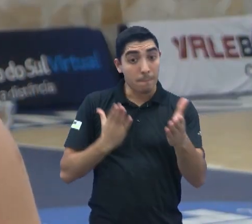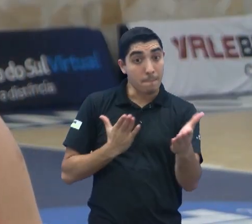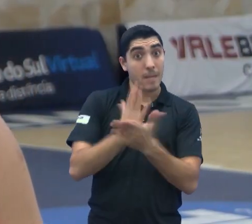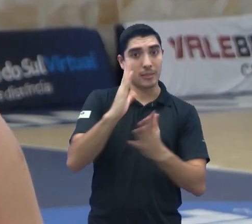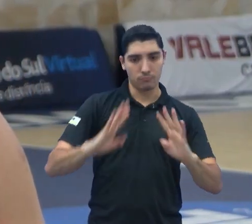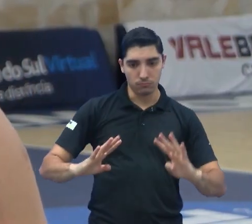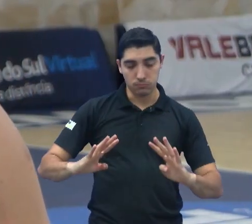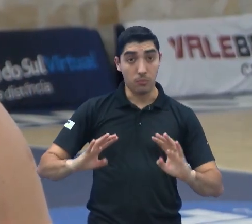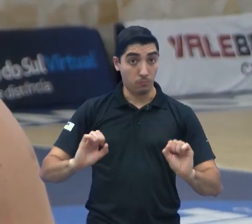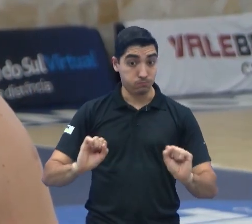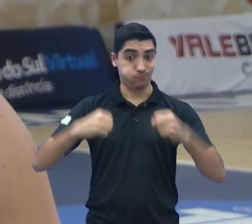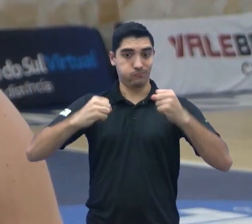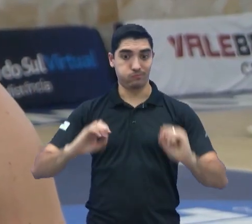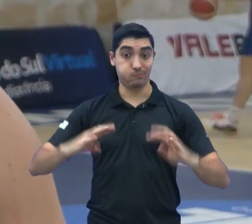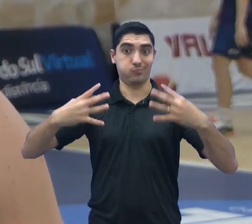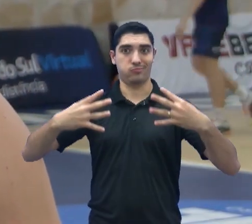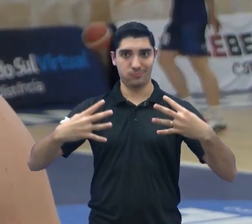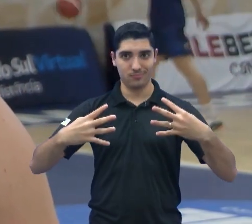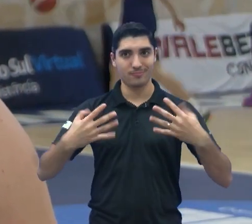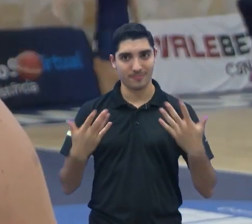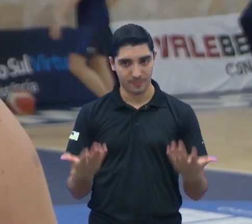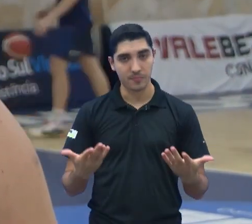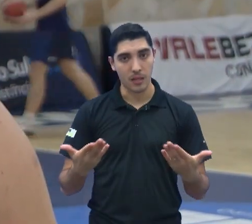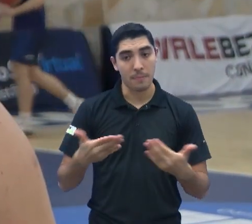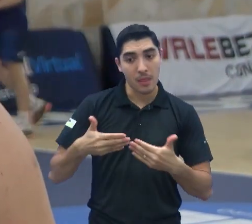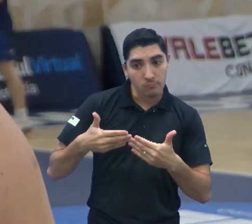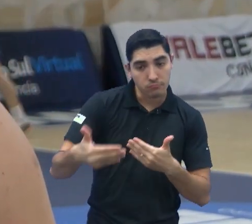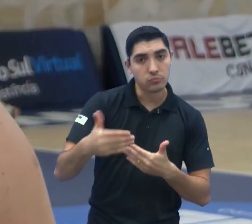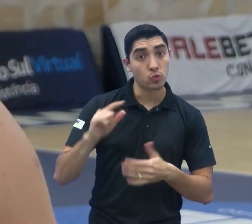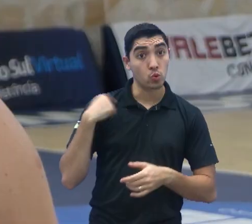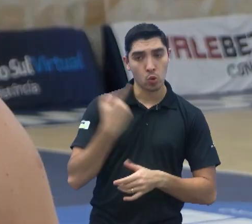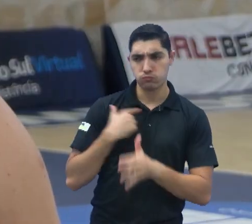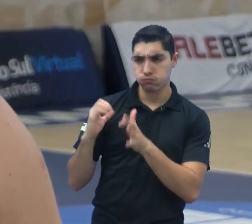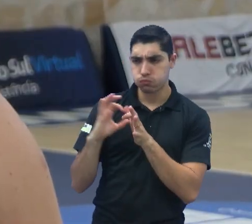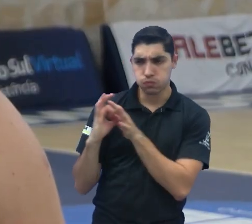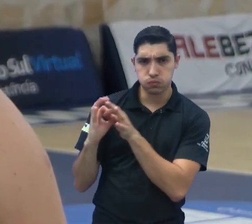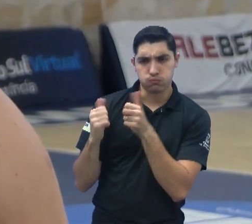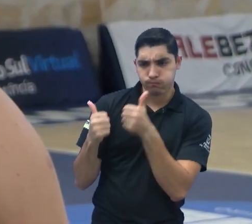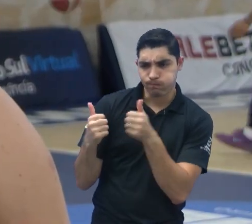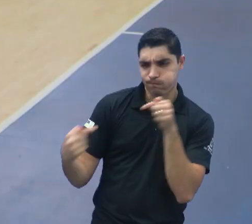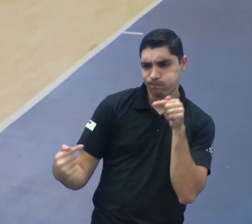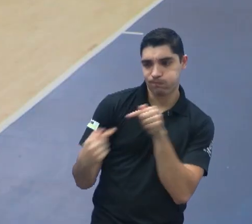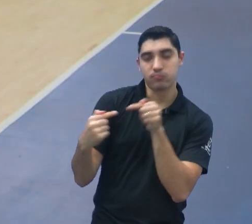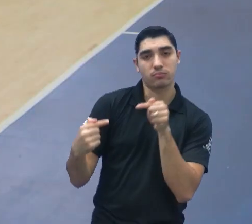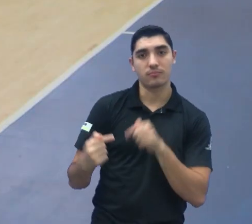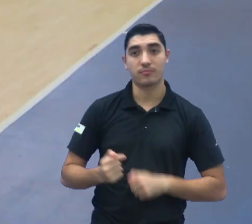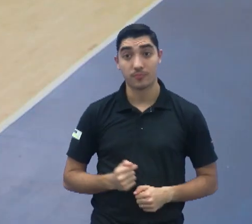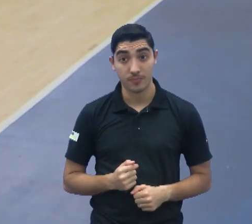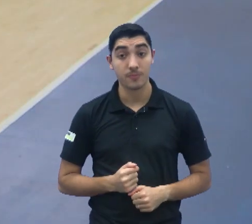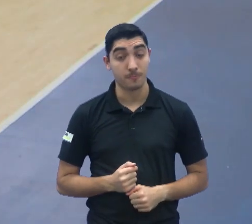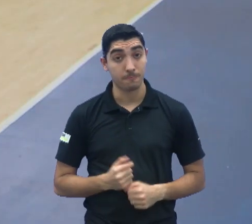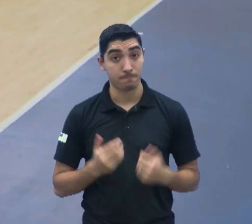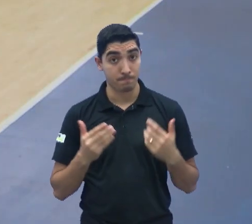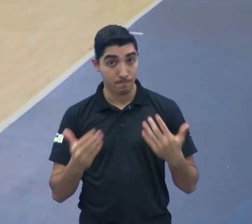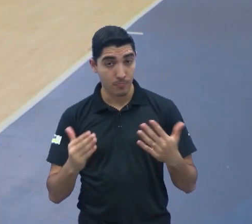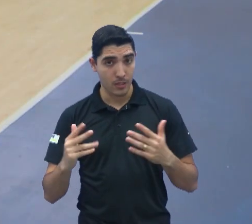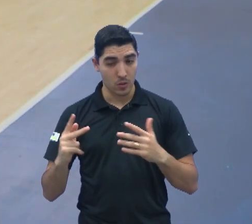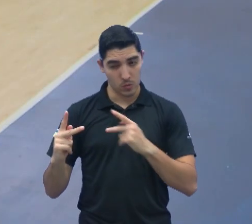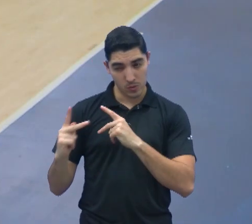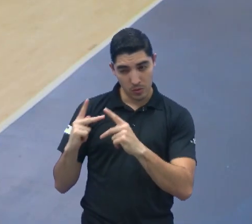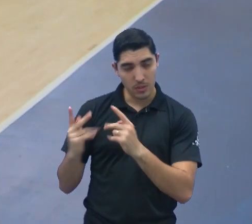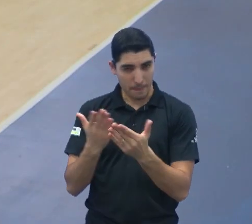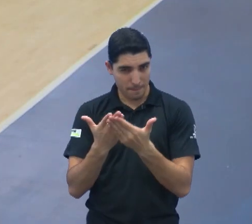certa, né, com a equipe bem alinhada, para que a gente possa fazer um grande playoff. Apesar da derrota para o Flamengo no